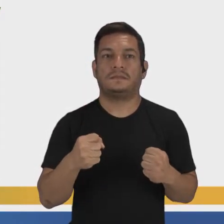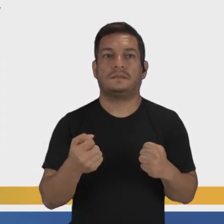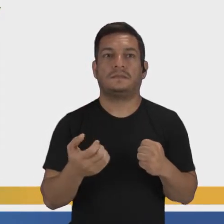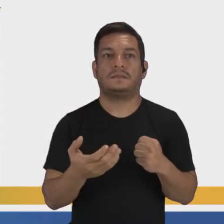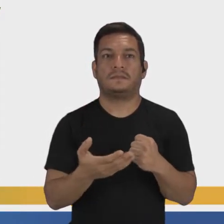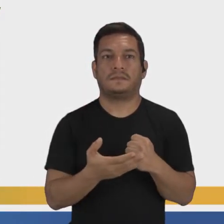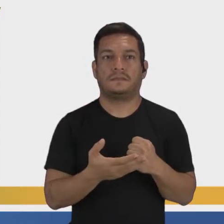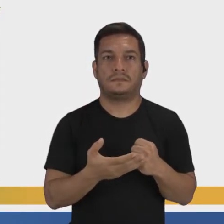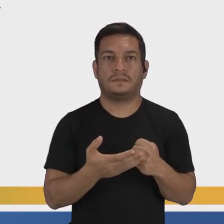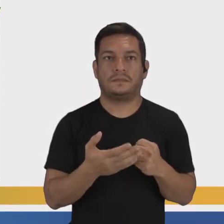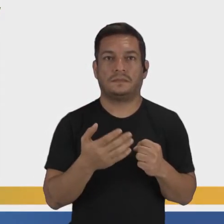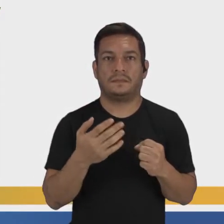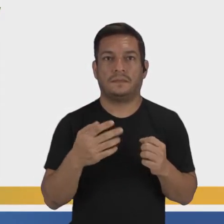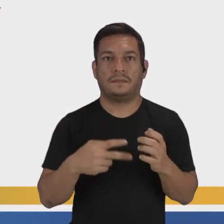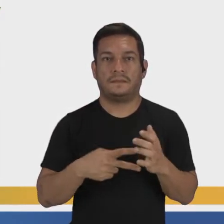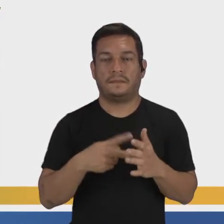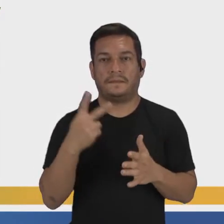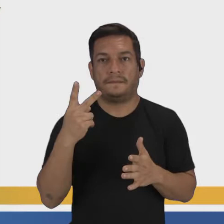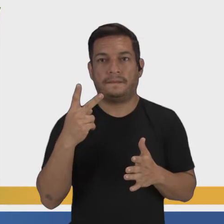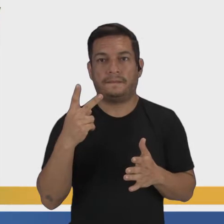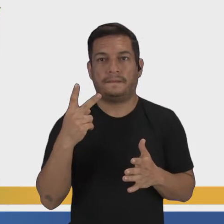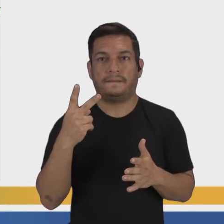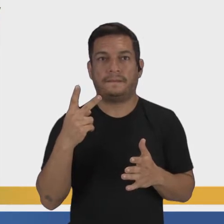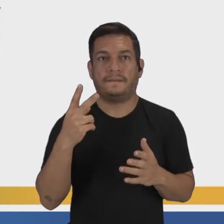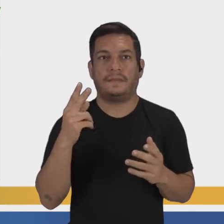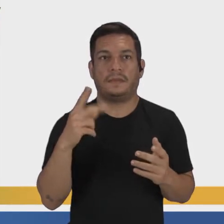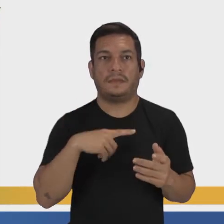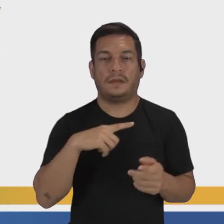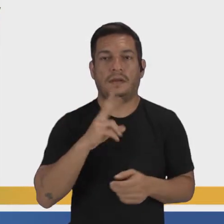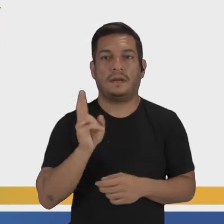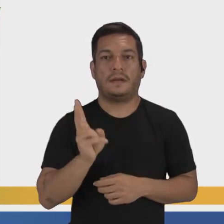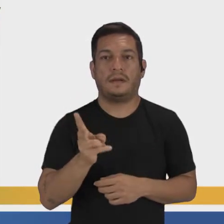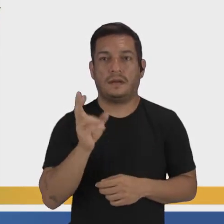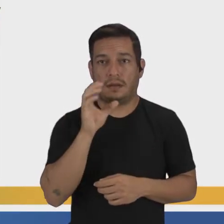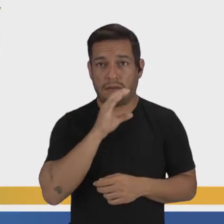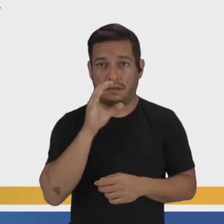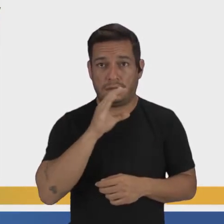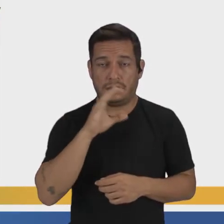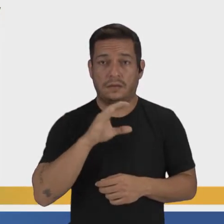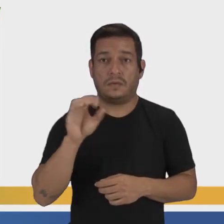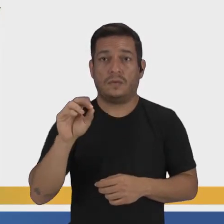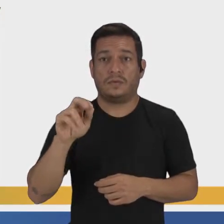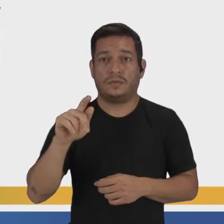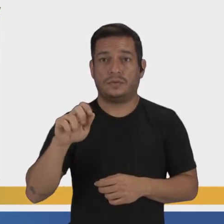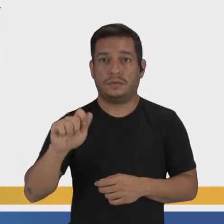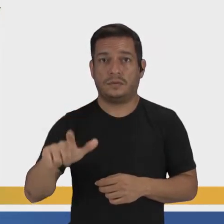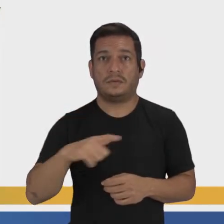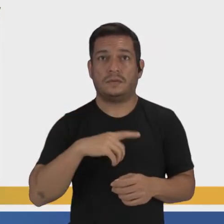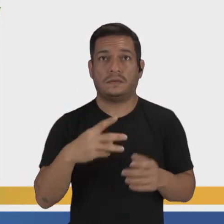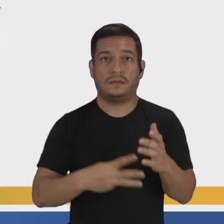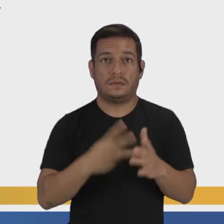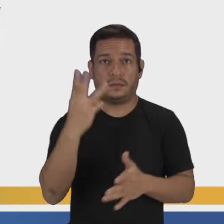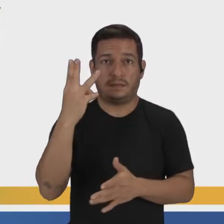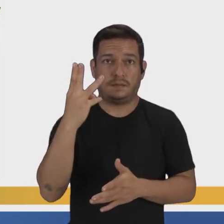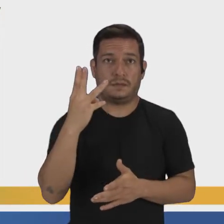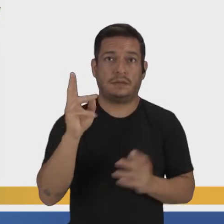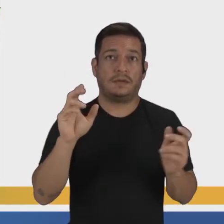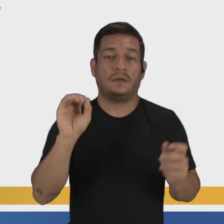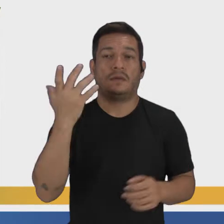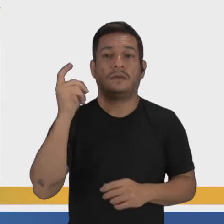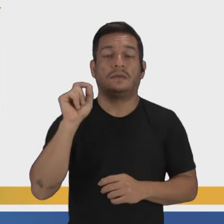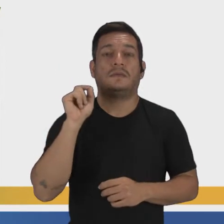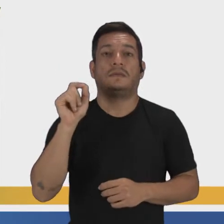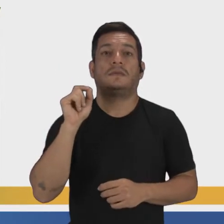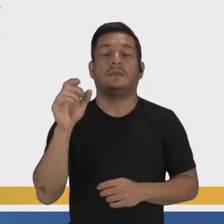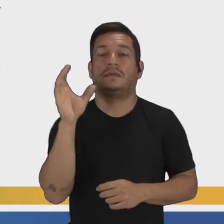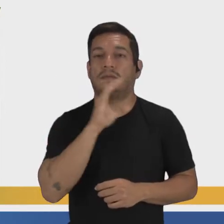massa, duas vezes maior, produz a mesma aceleração original. Sobre uma massa 3 vezes maior, causa 1/3